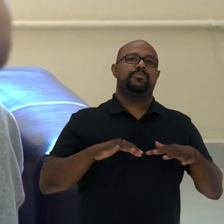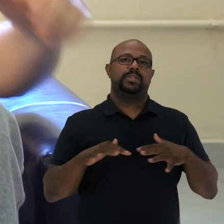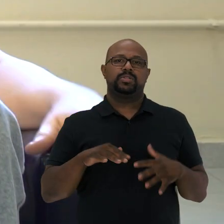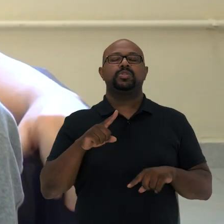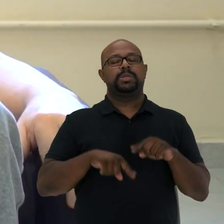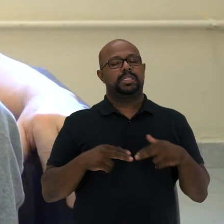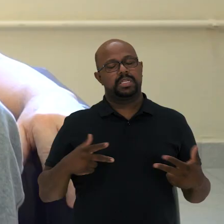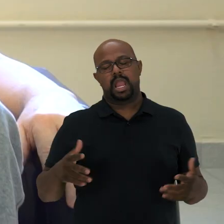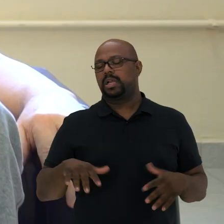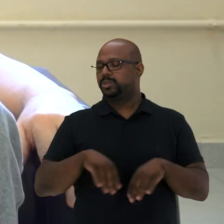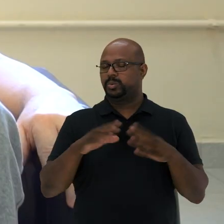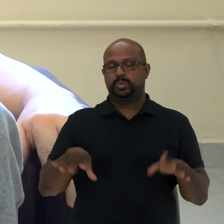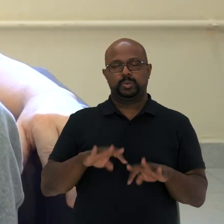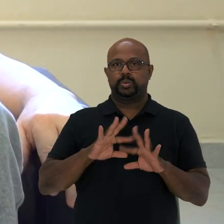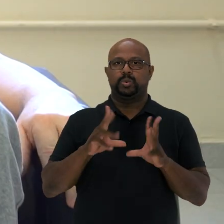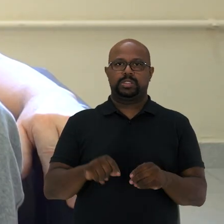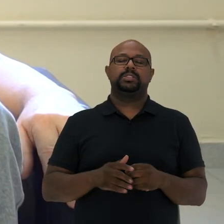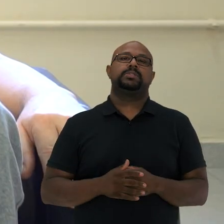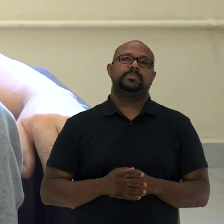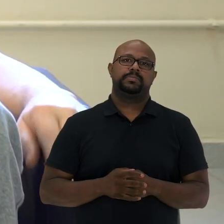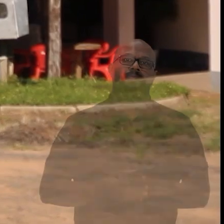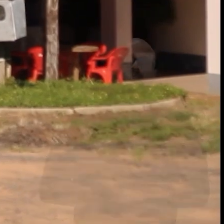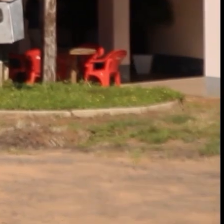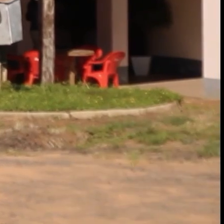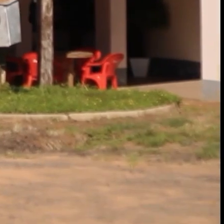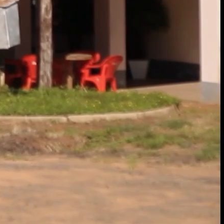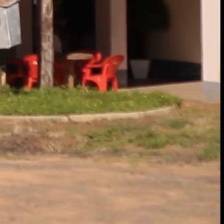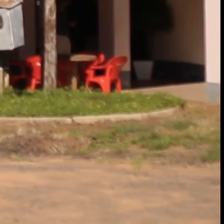havendo movimentação de materiais, essas coisas todas.